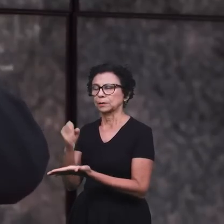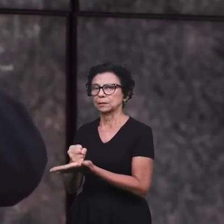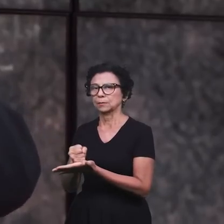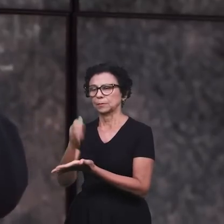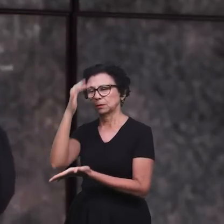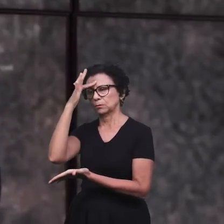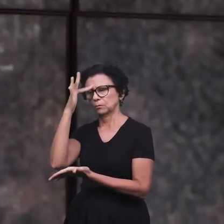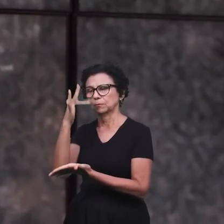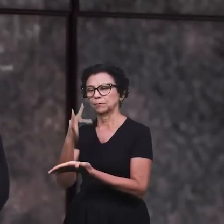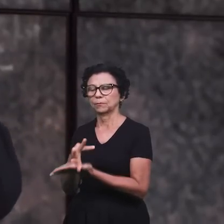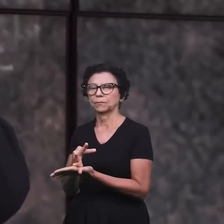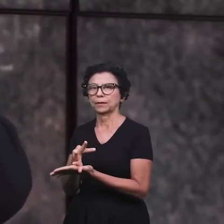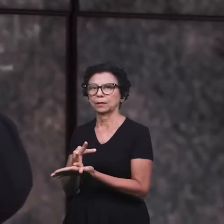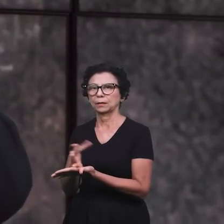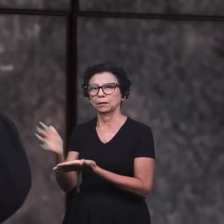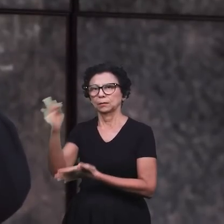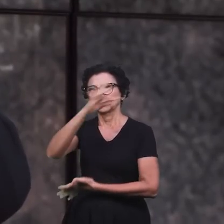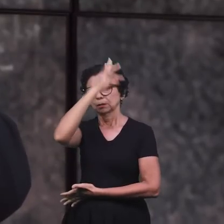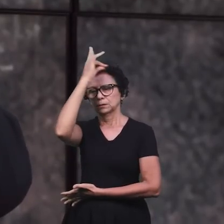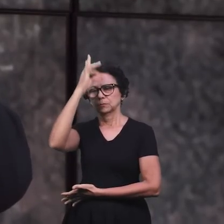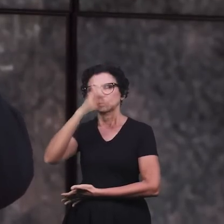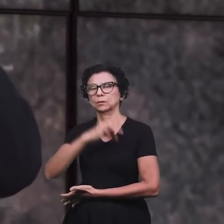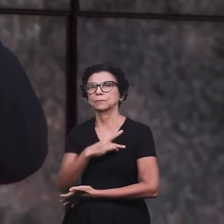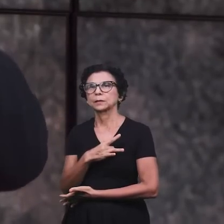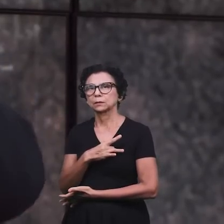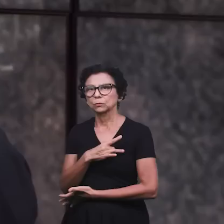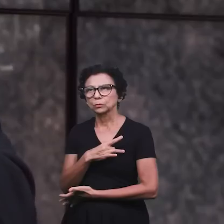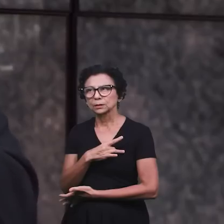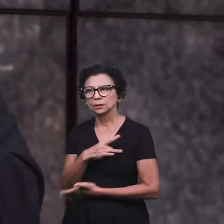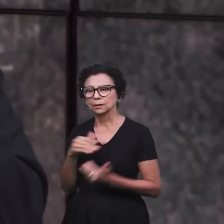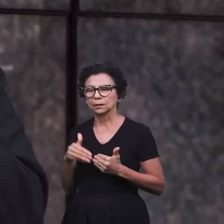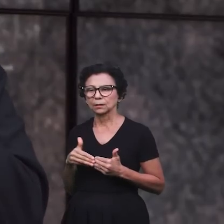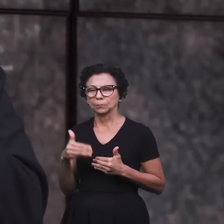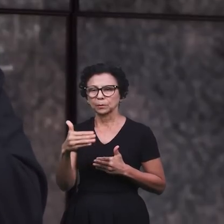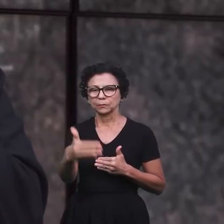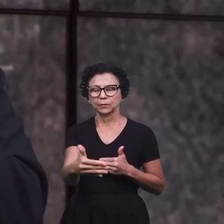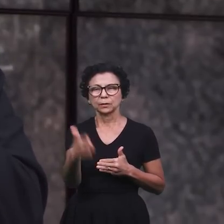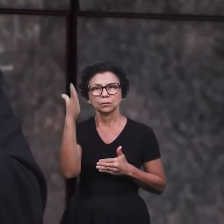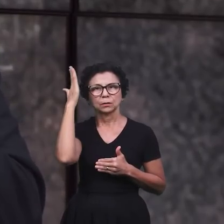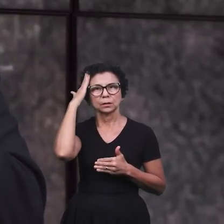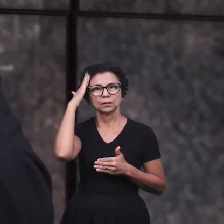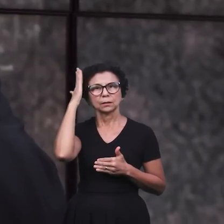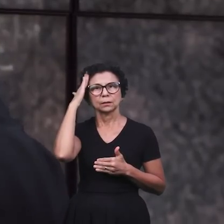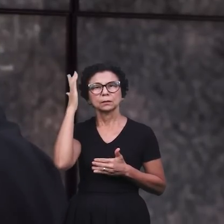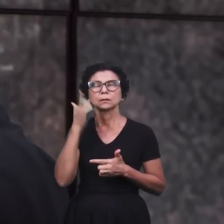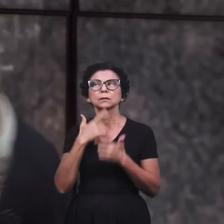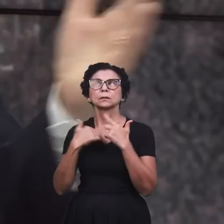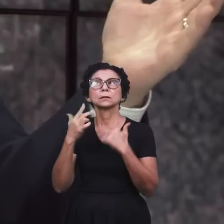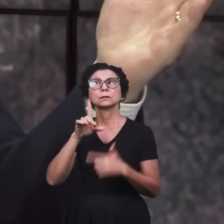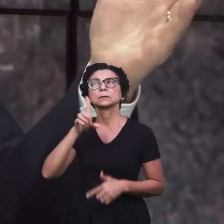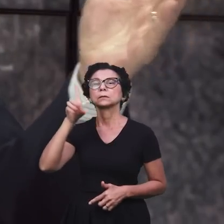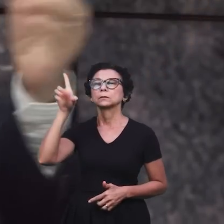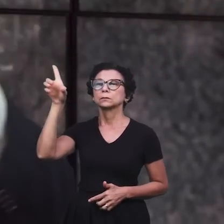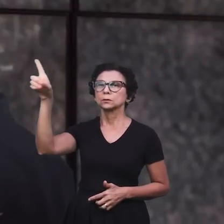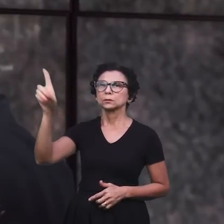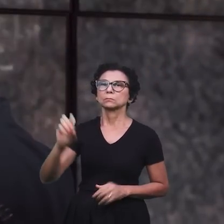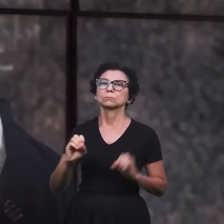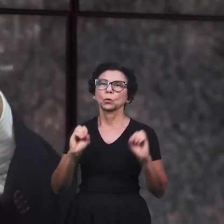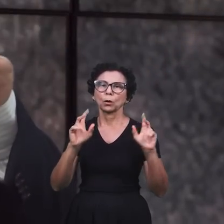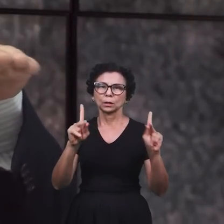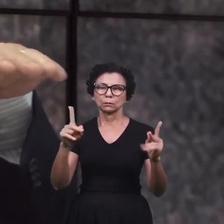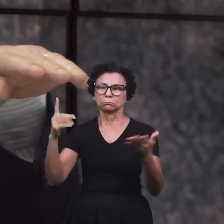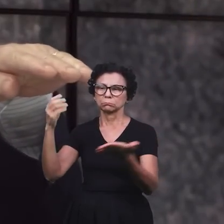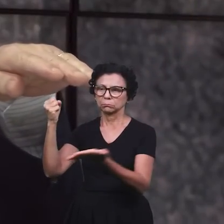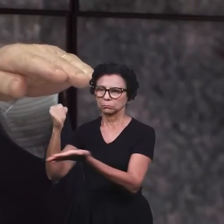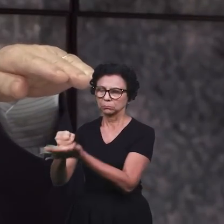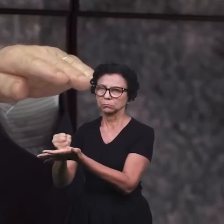com o Espírito Santo, através do qual nós passamos a entender a vontade de Deus. Foi feita aliança.